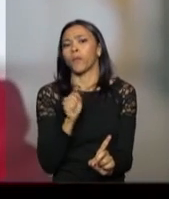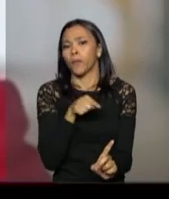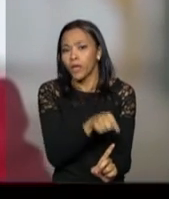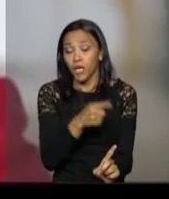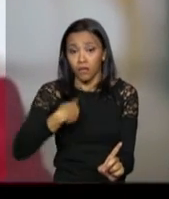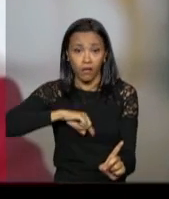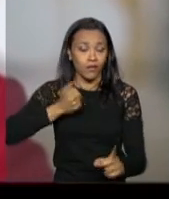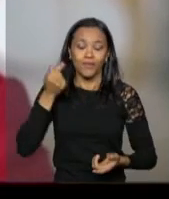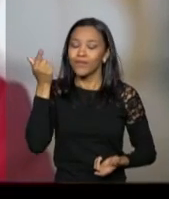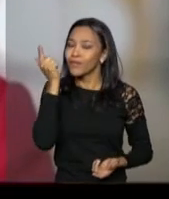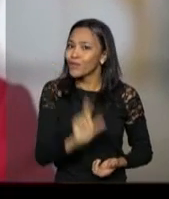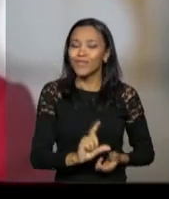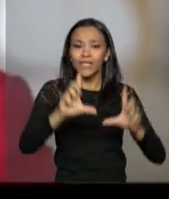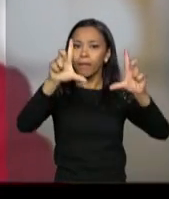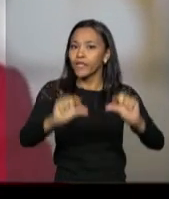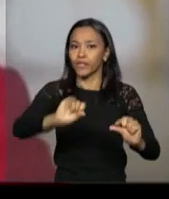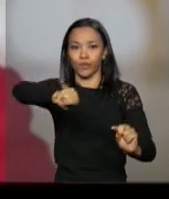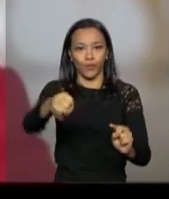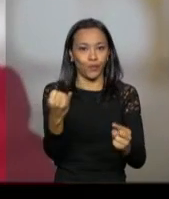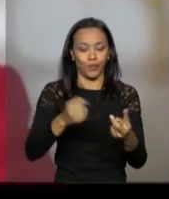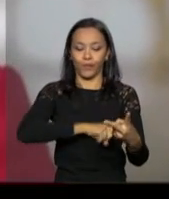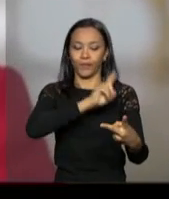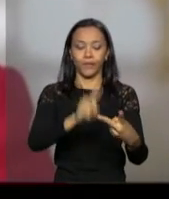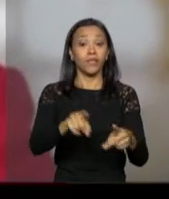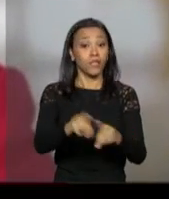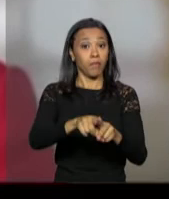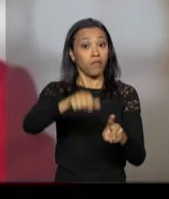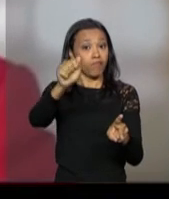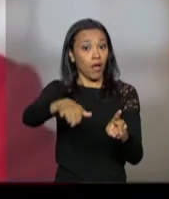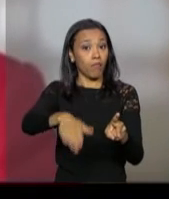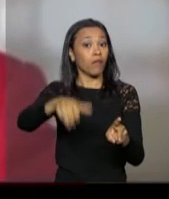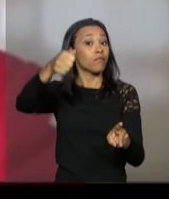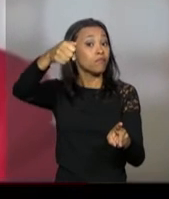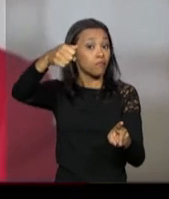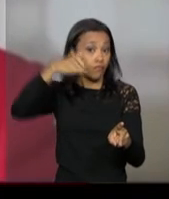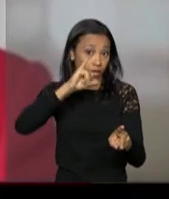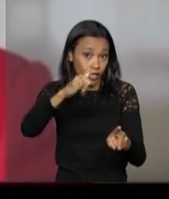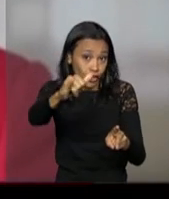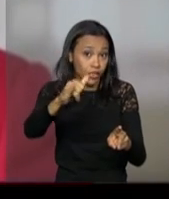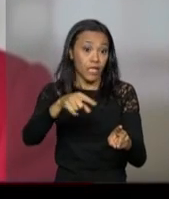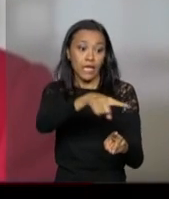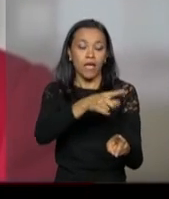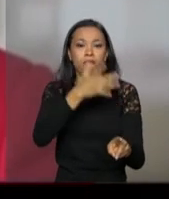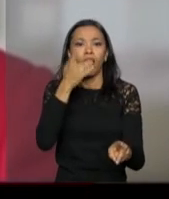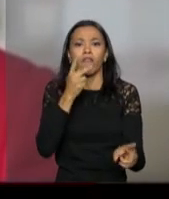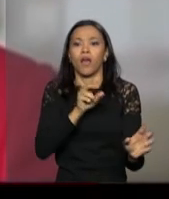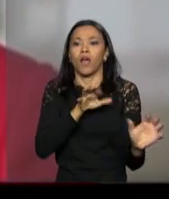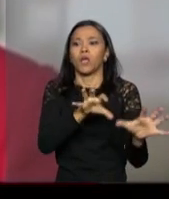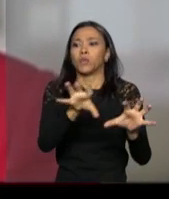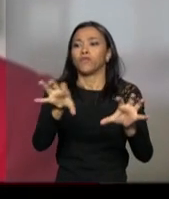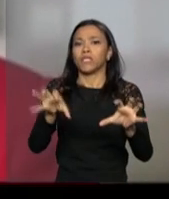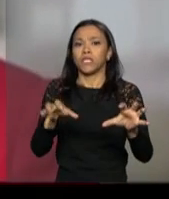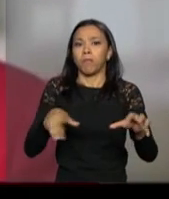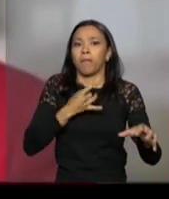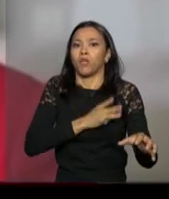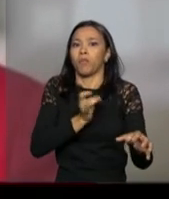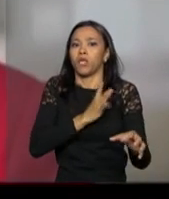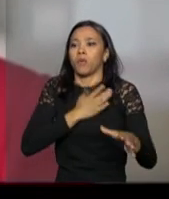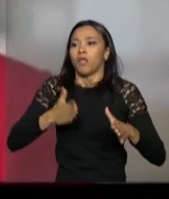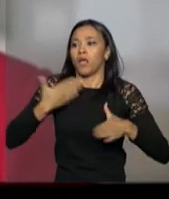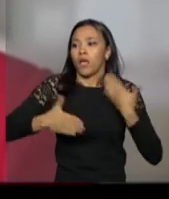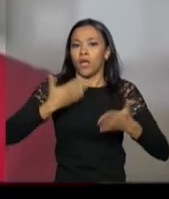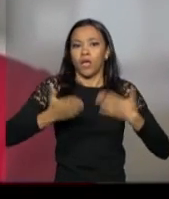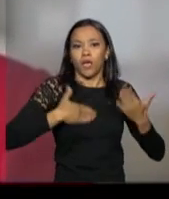iríamos conseguir baixar os juros nem o custo da energia e que tentavam amedrontar nosso povo, entre outras